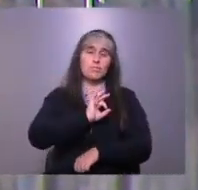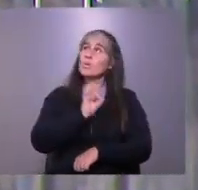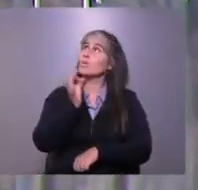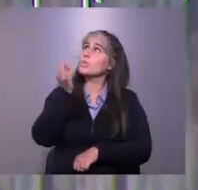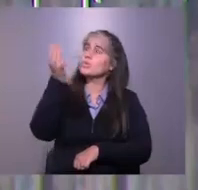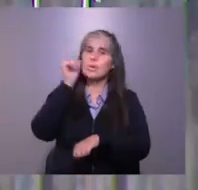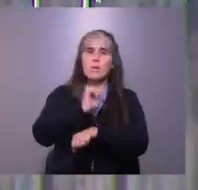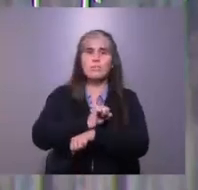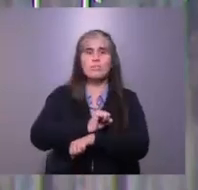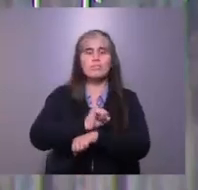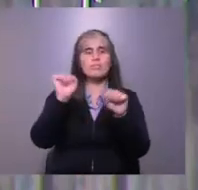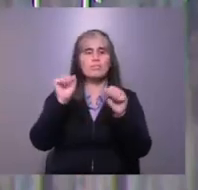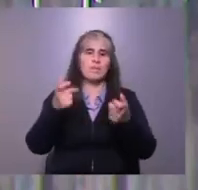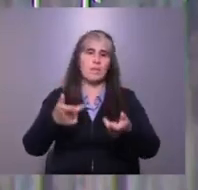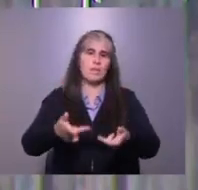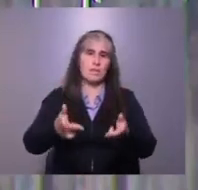cativos.